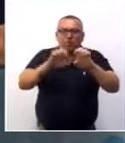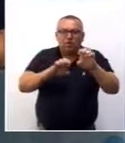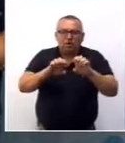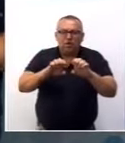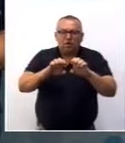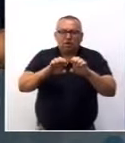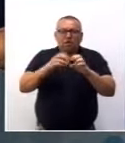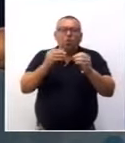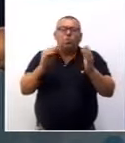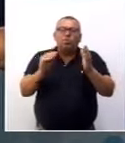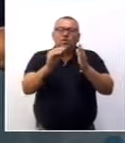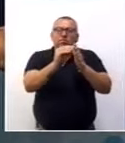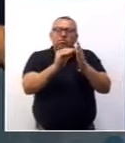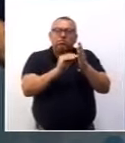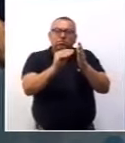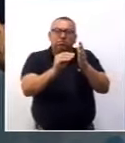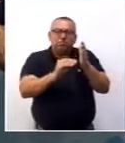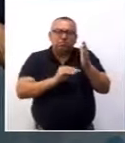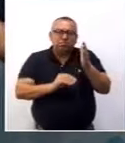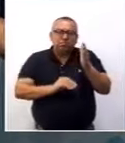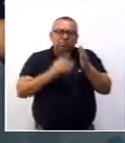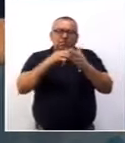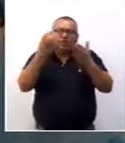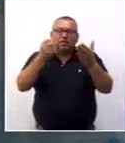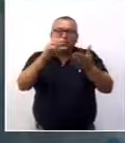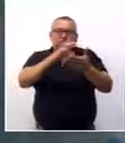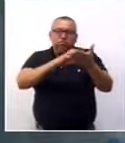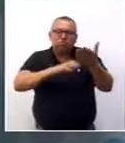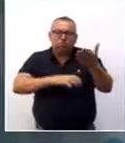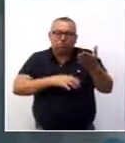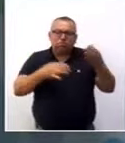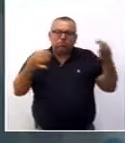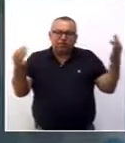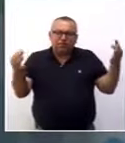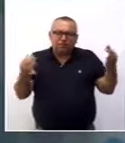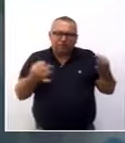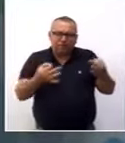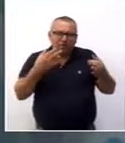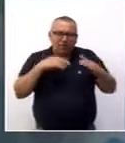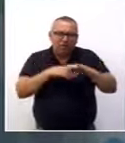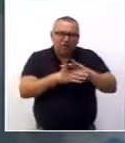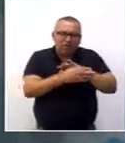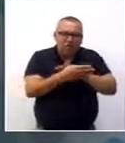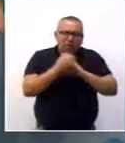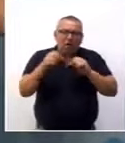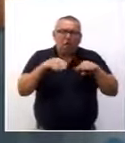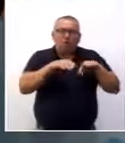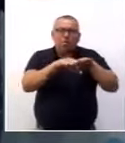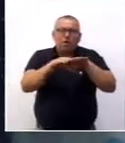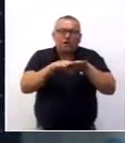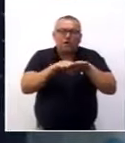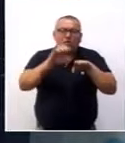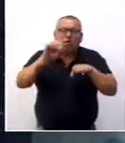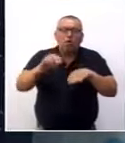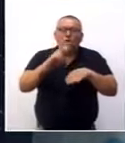ele está montado? Ele está escrito de uma forma convencional, de uma forma padrão, ou ele é